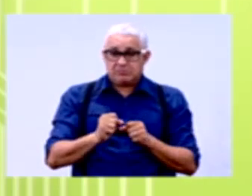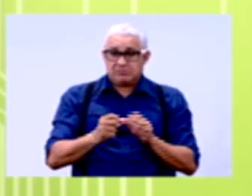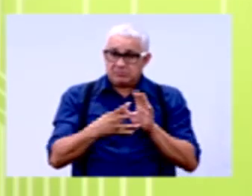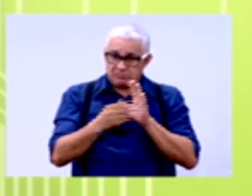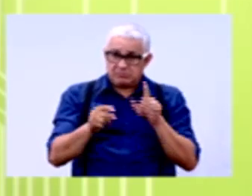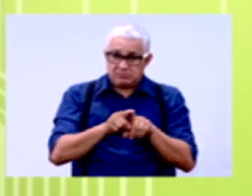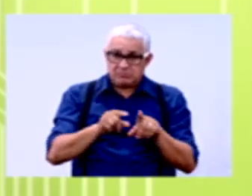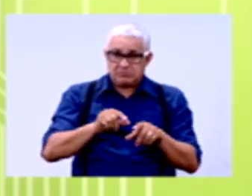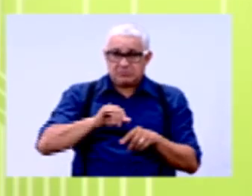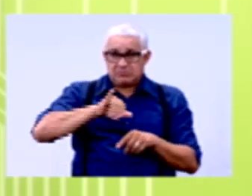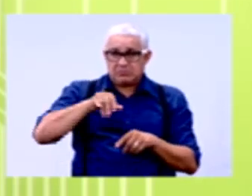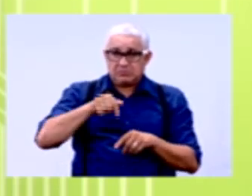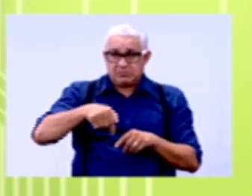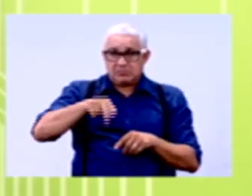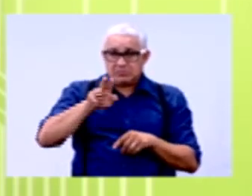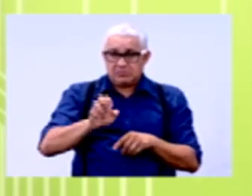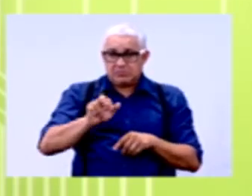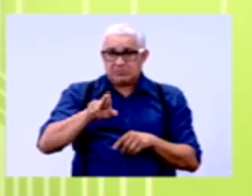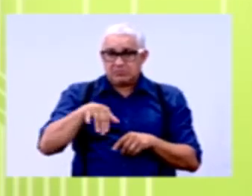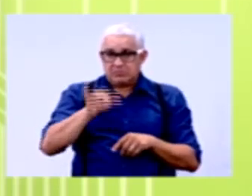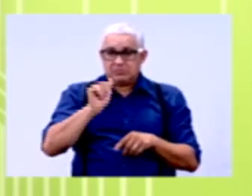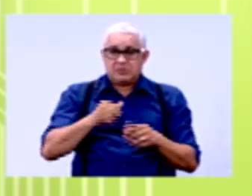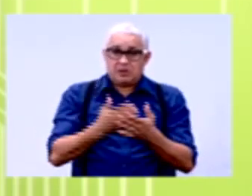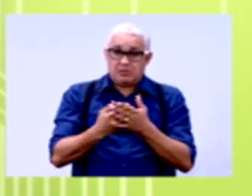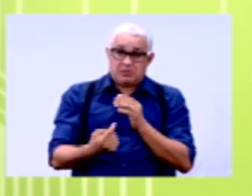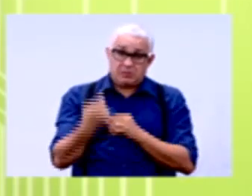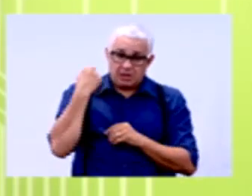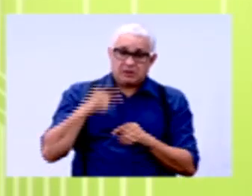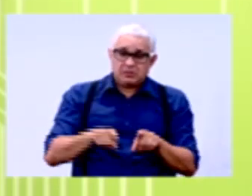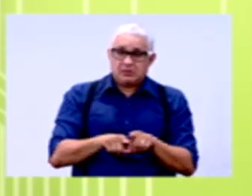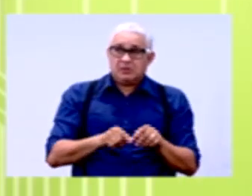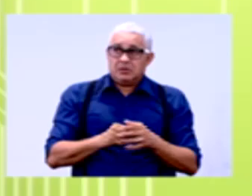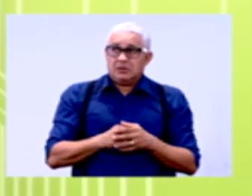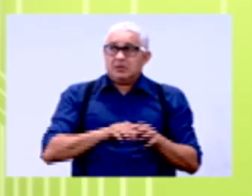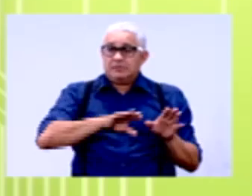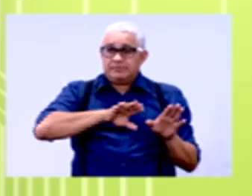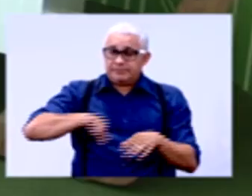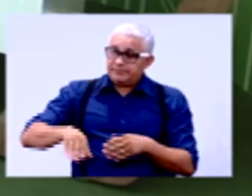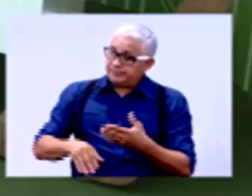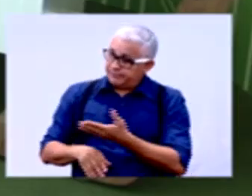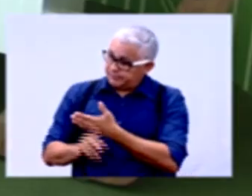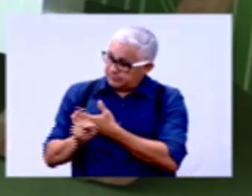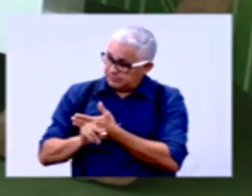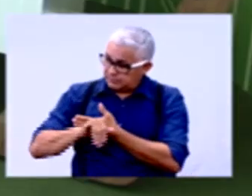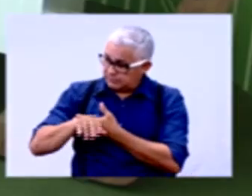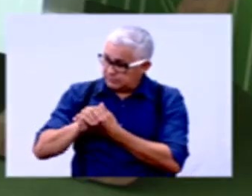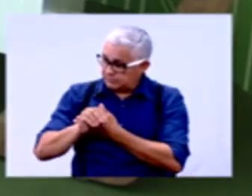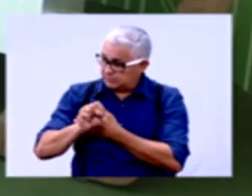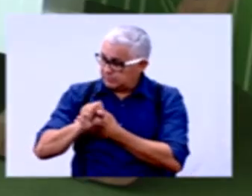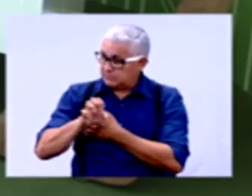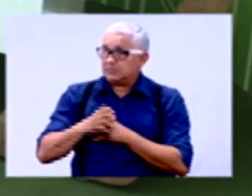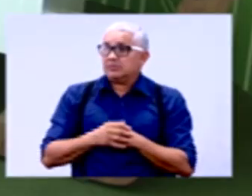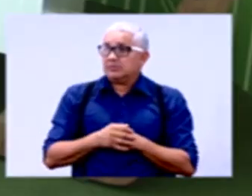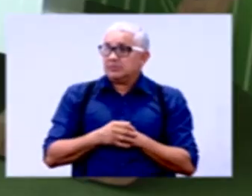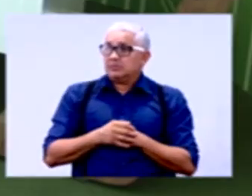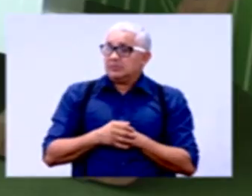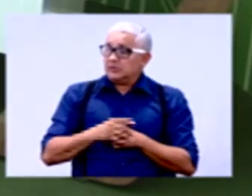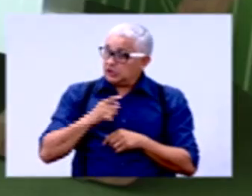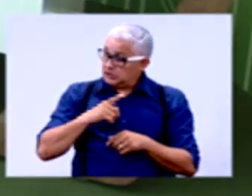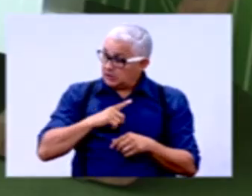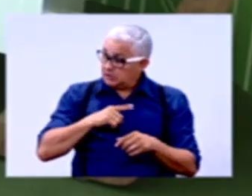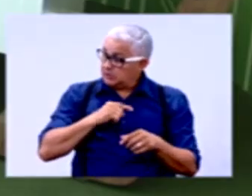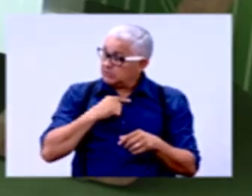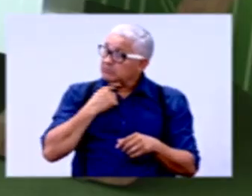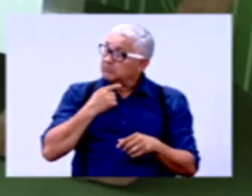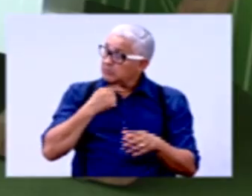jQuery conforme a gente viu na aula anterior. Bom, professor José Márcio, mais algum questionamento aí